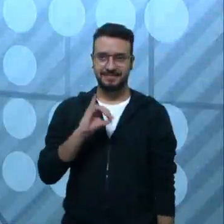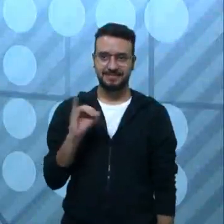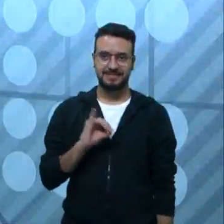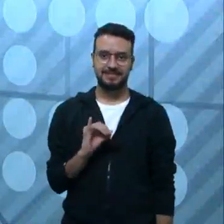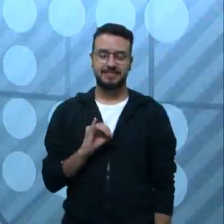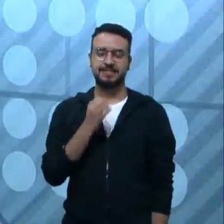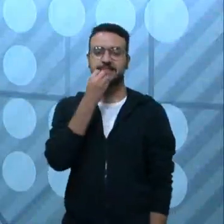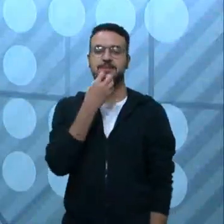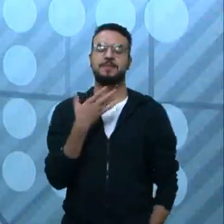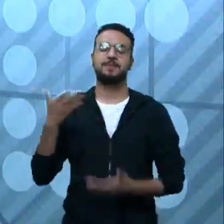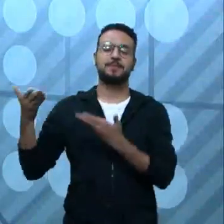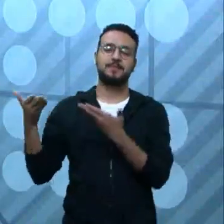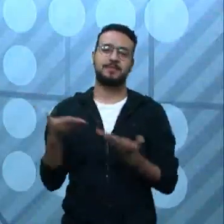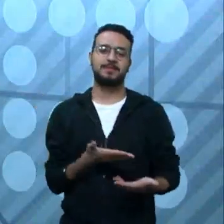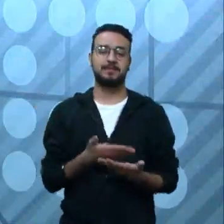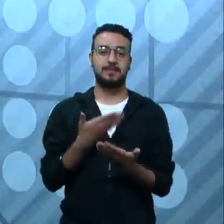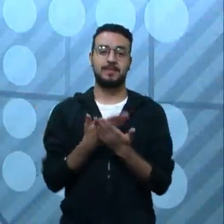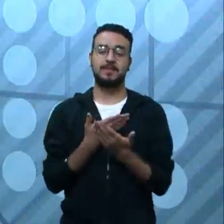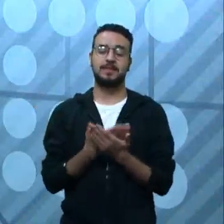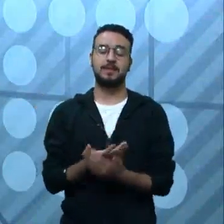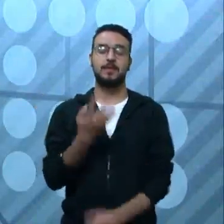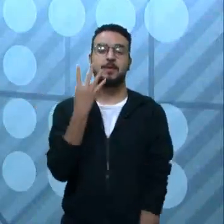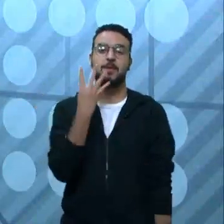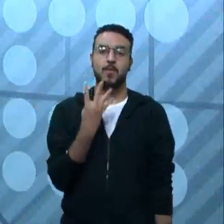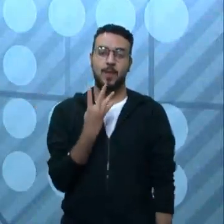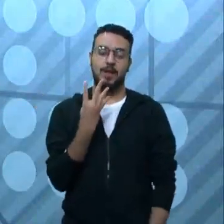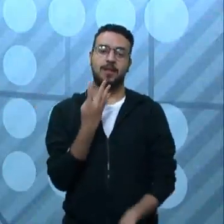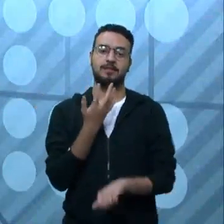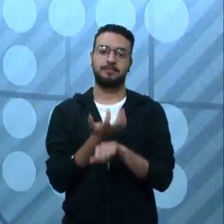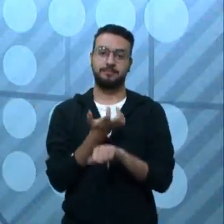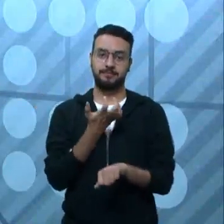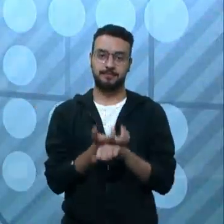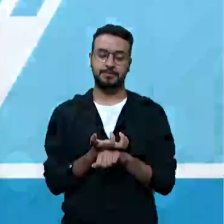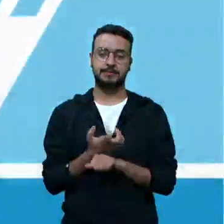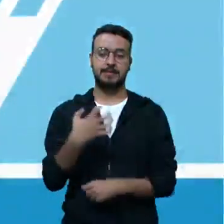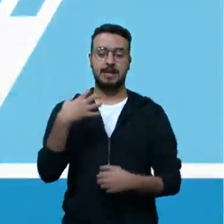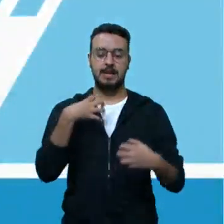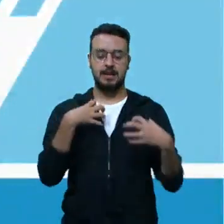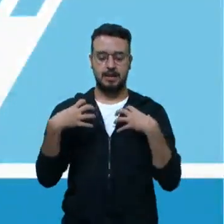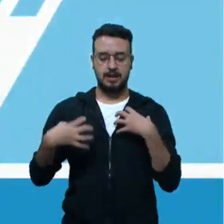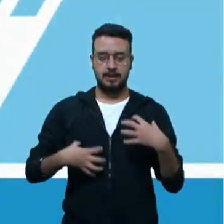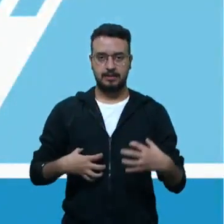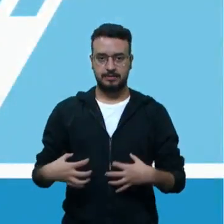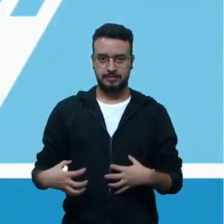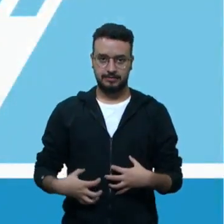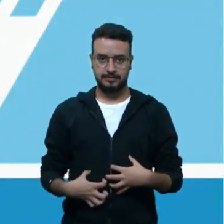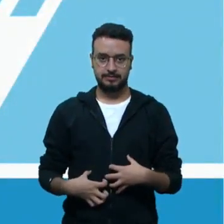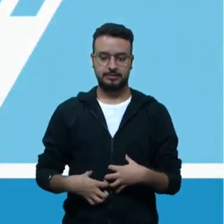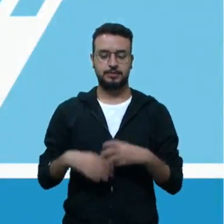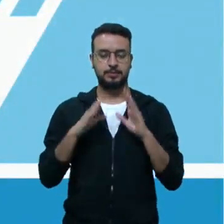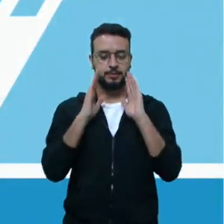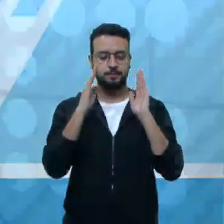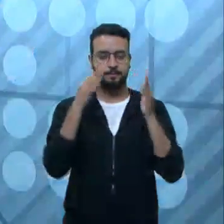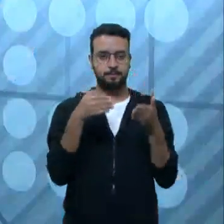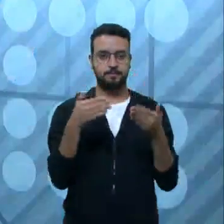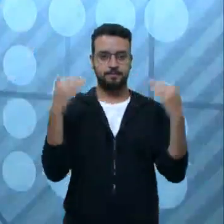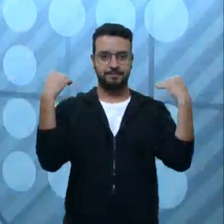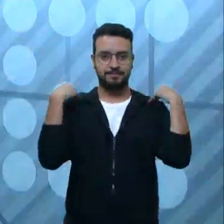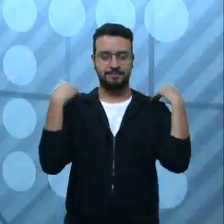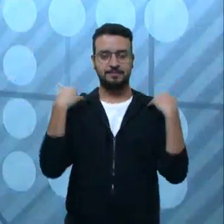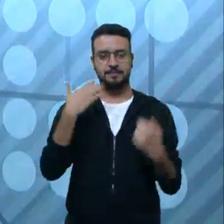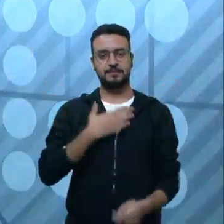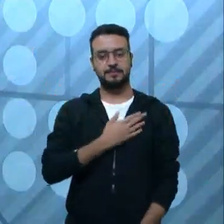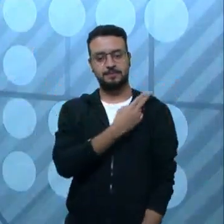Olá, seja bem-vindo à quarta e última teleaula da disciplina de Anatomia aplicada à Educação Física. Meu nome é